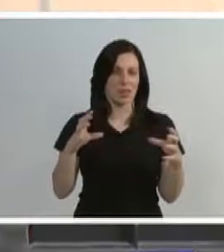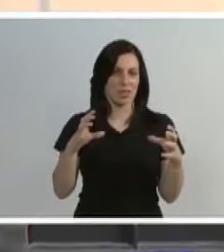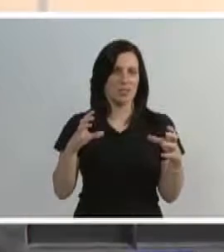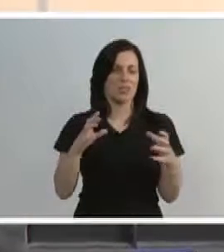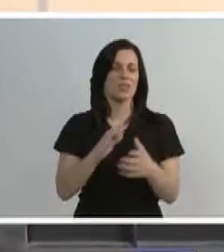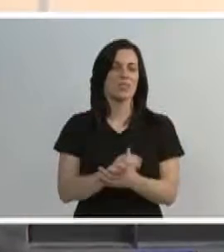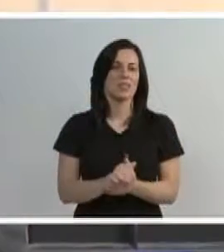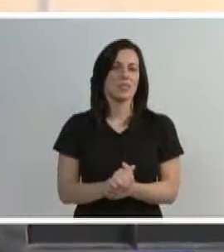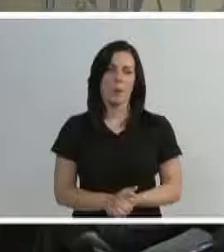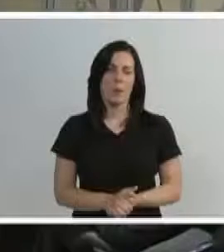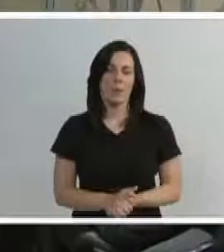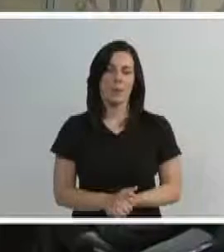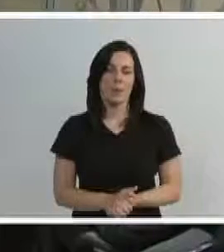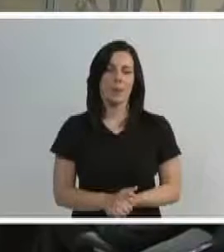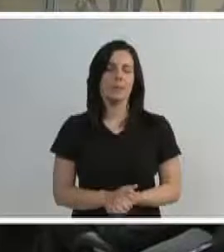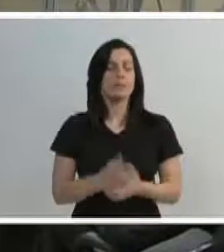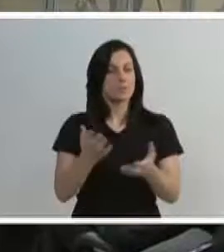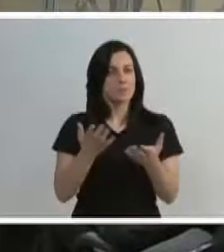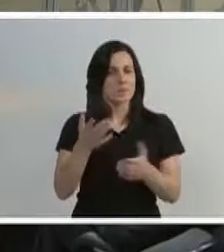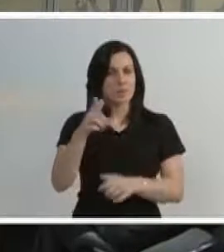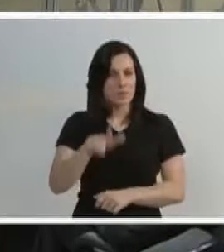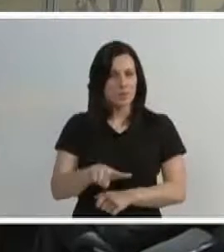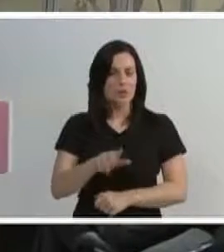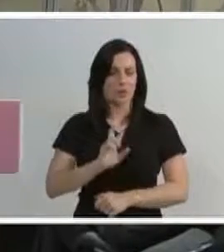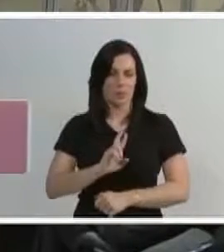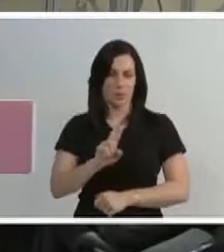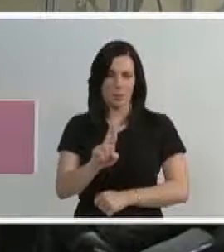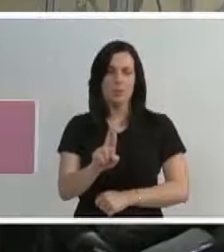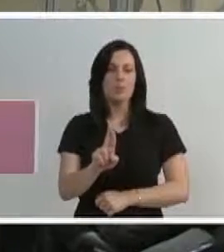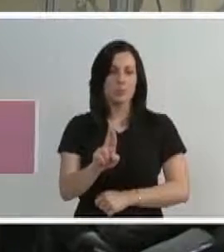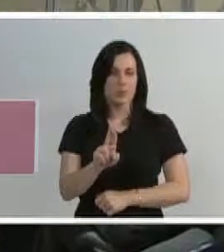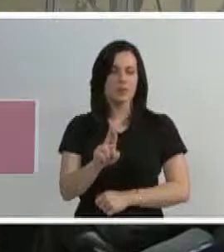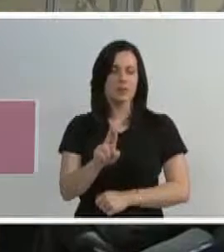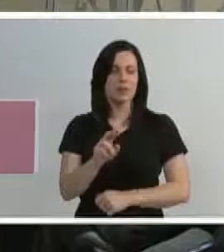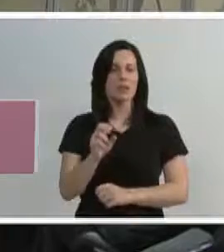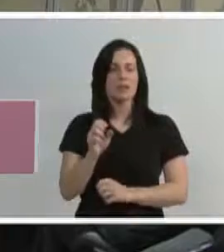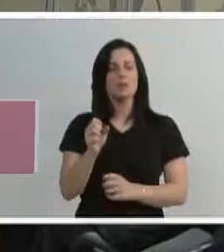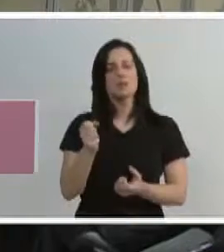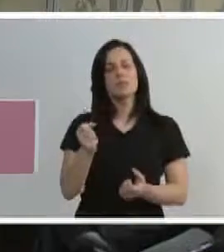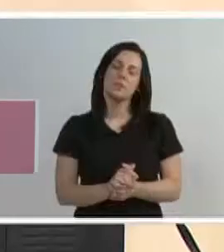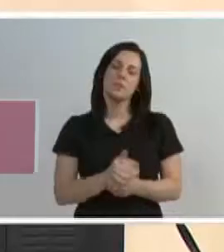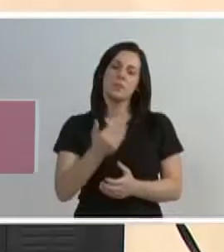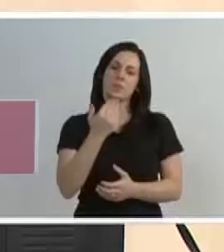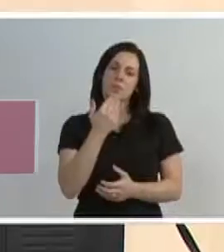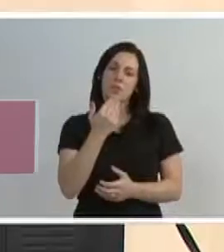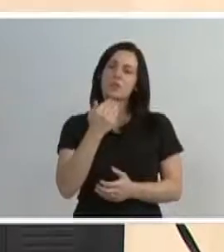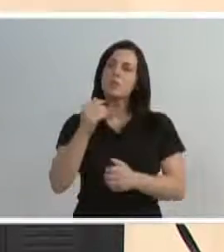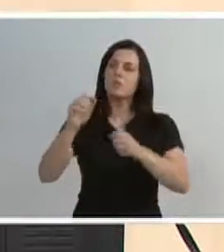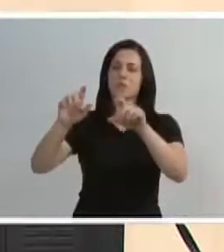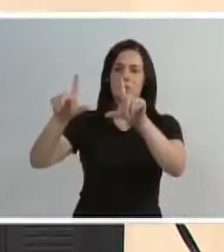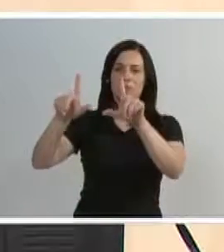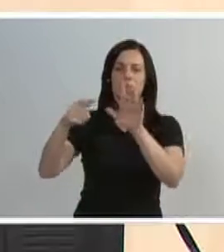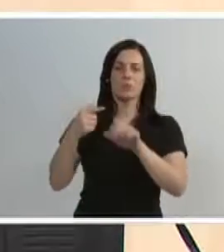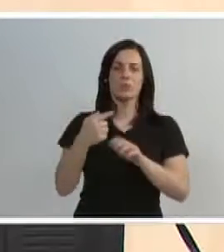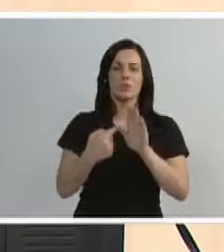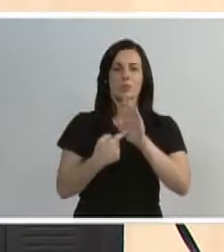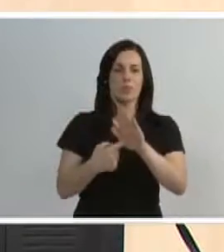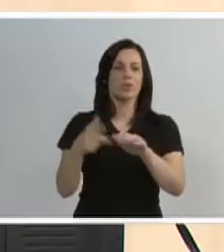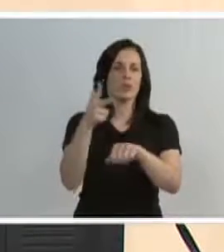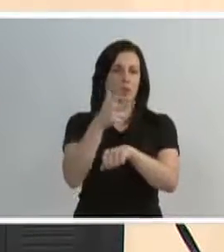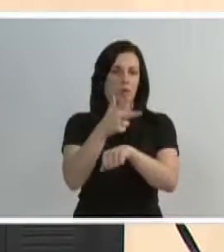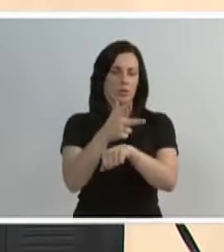Todos os meses, o Legislativo abre espaço para a valorização de instituições e pessoas que tenham contribuído decisivamente